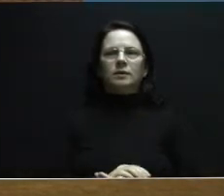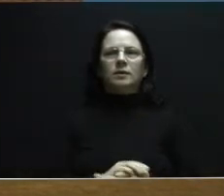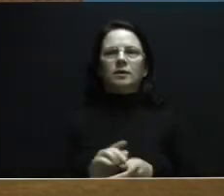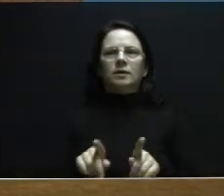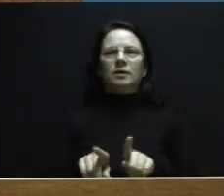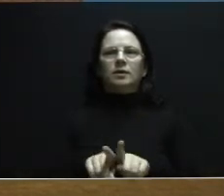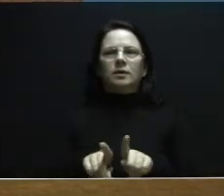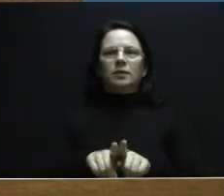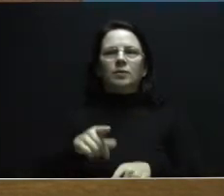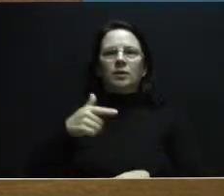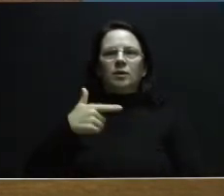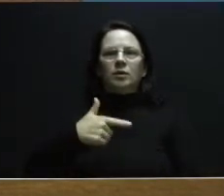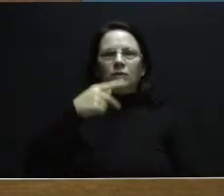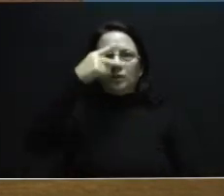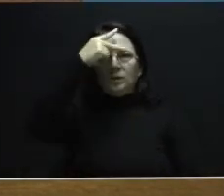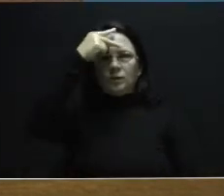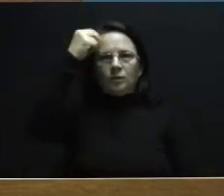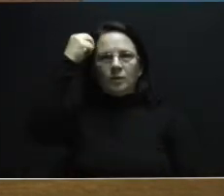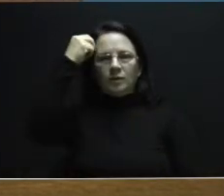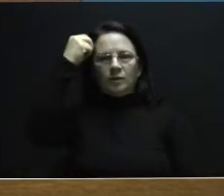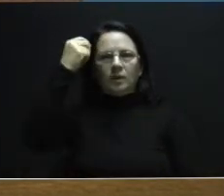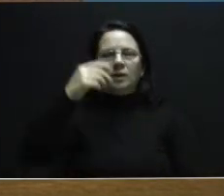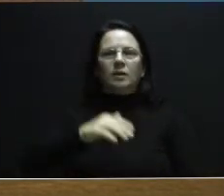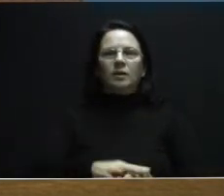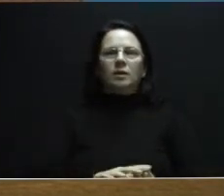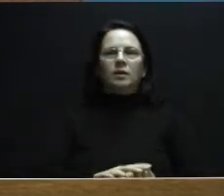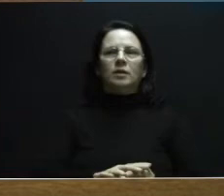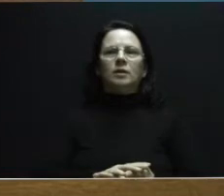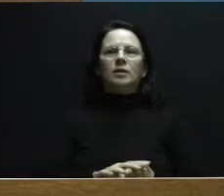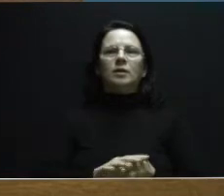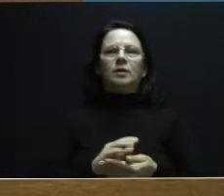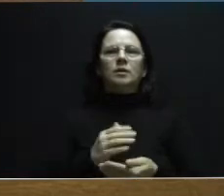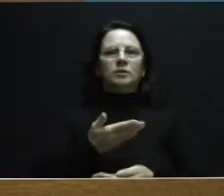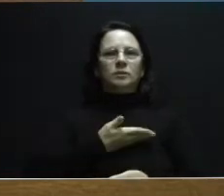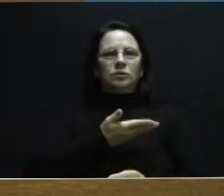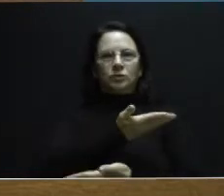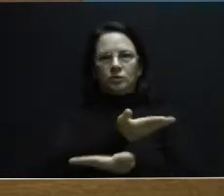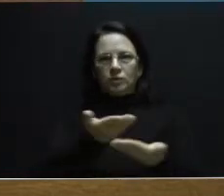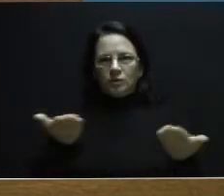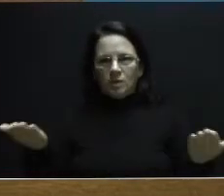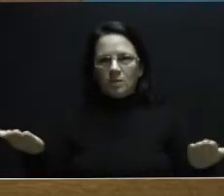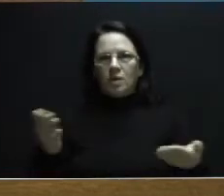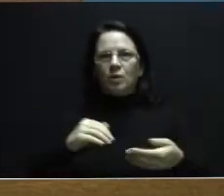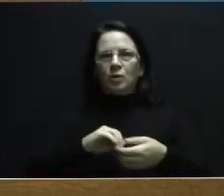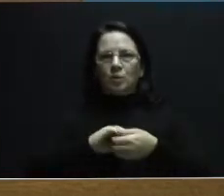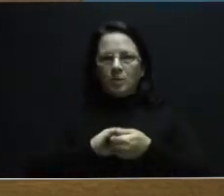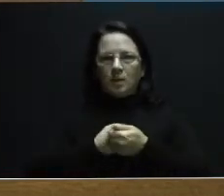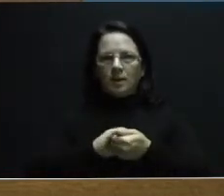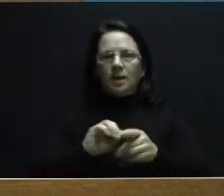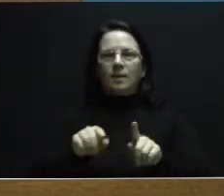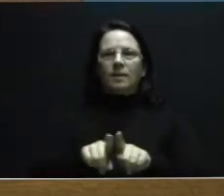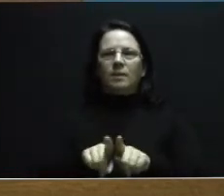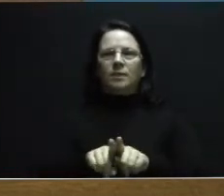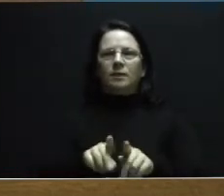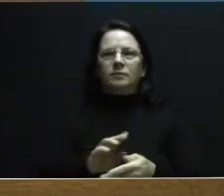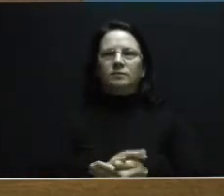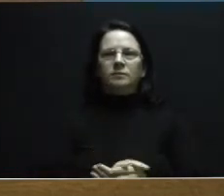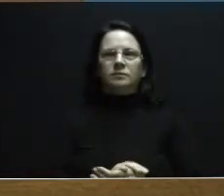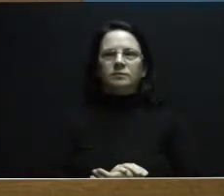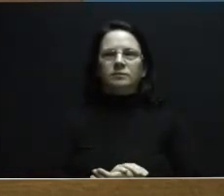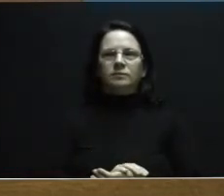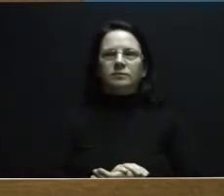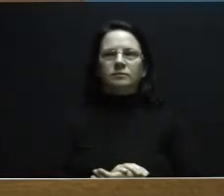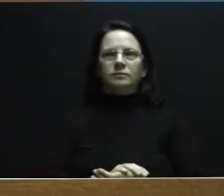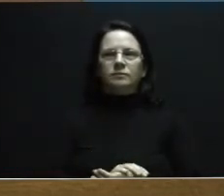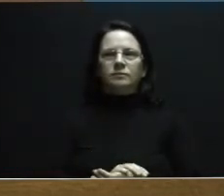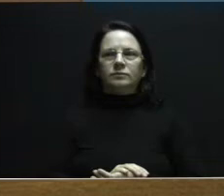nosso vice-presidente, saudar a todos os nossos colegas do Executivo aqui presentes também. E, assim,